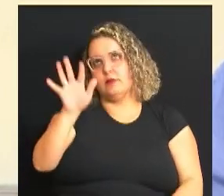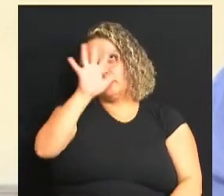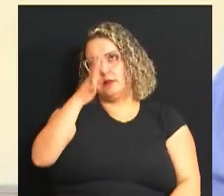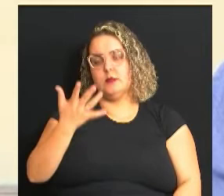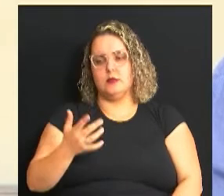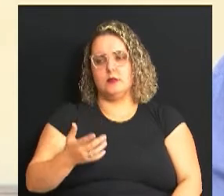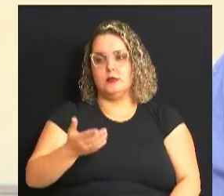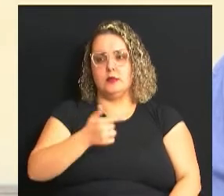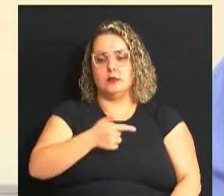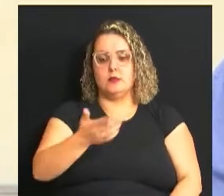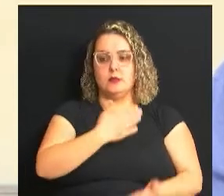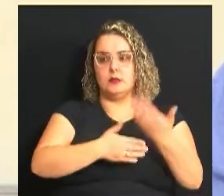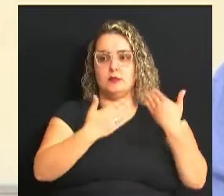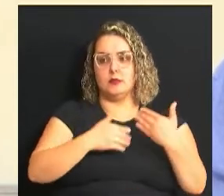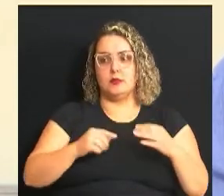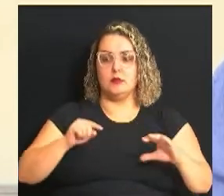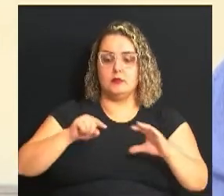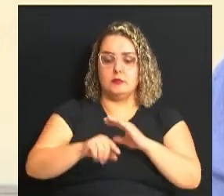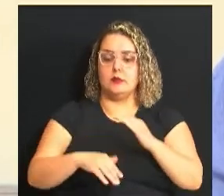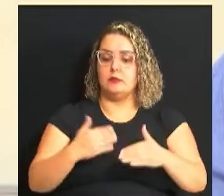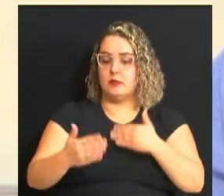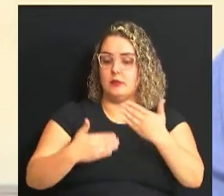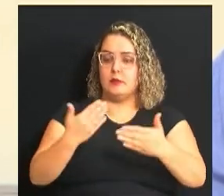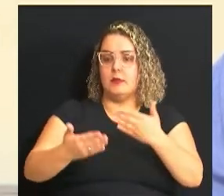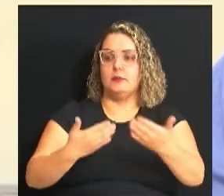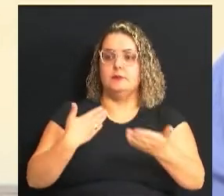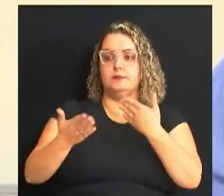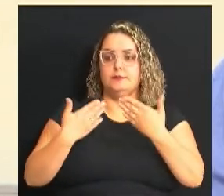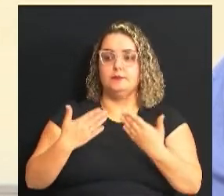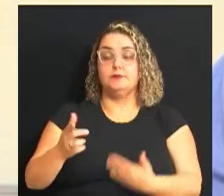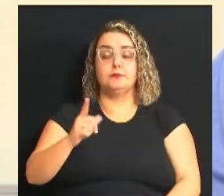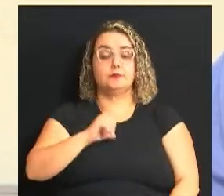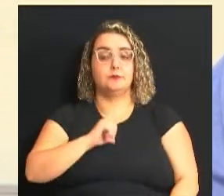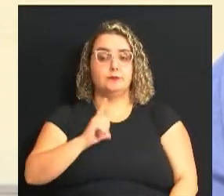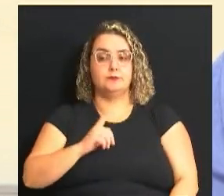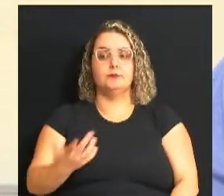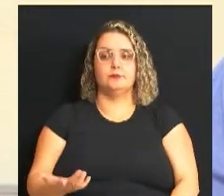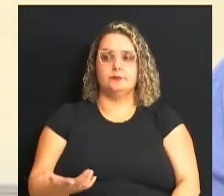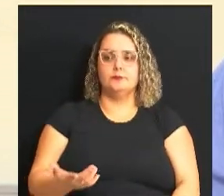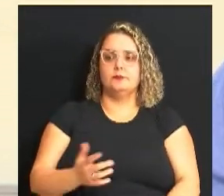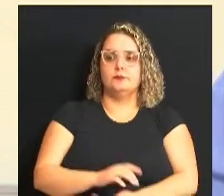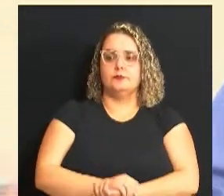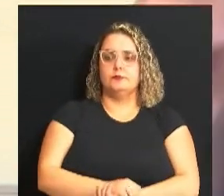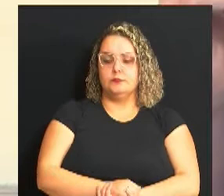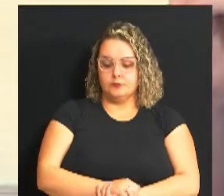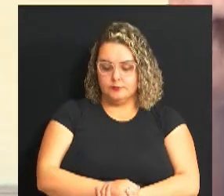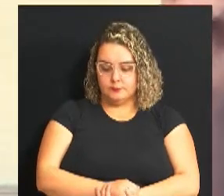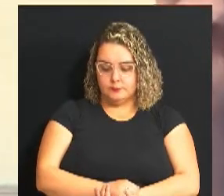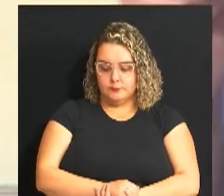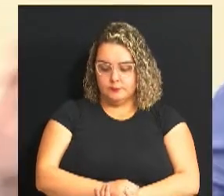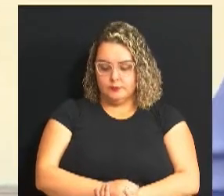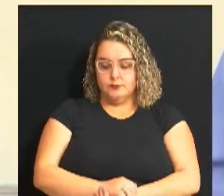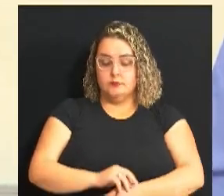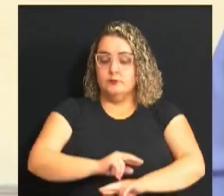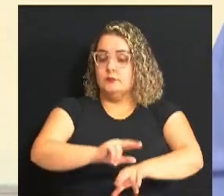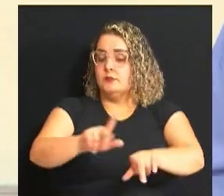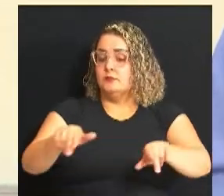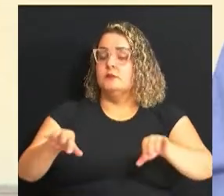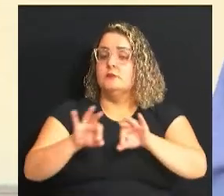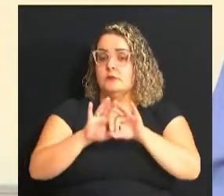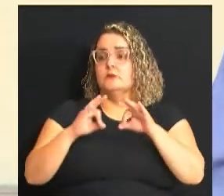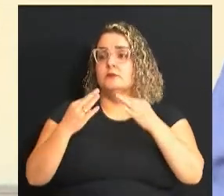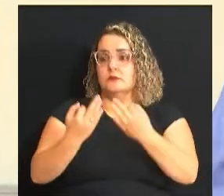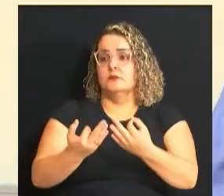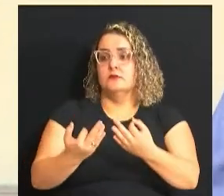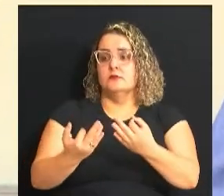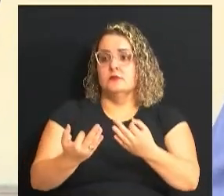aí evoluiu a conversa. Nós temos uma grande quantidade de famílias que estão morando ao